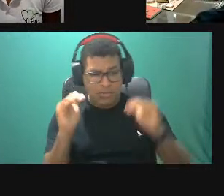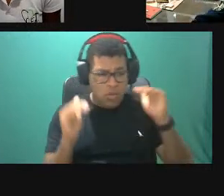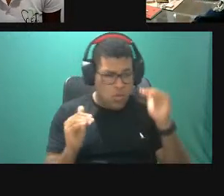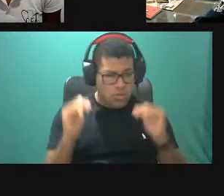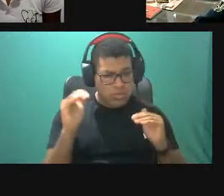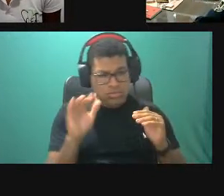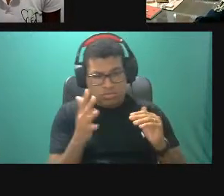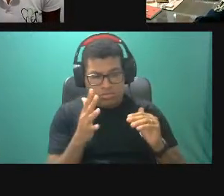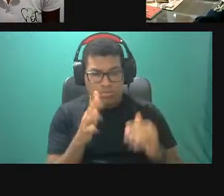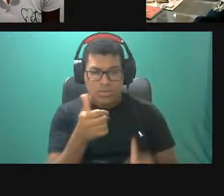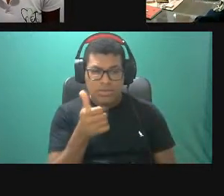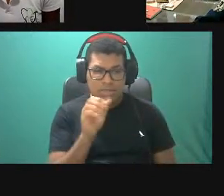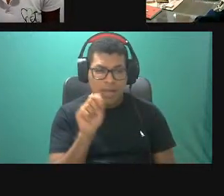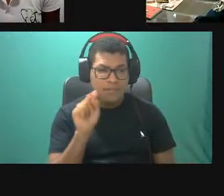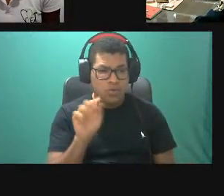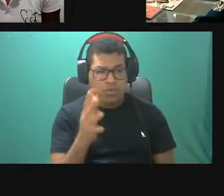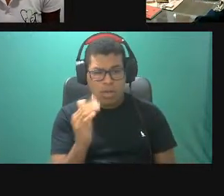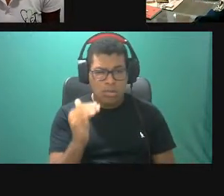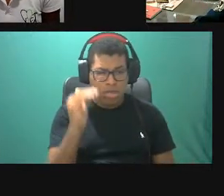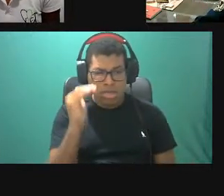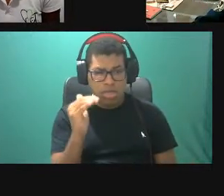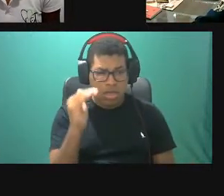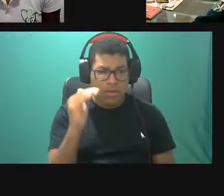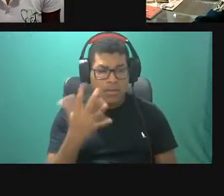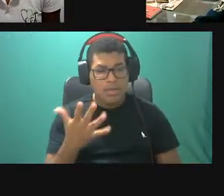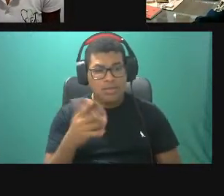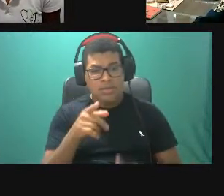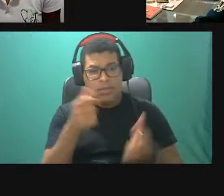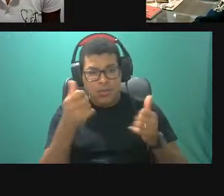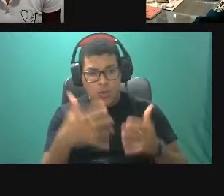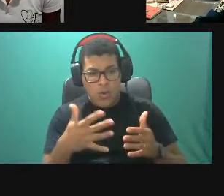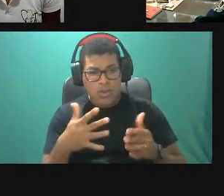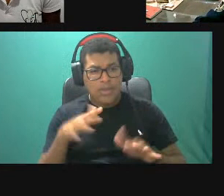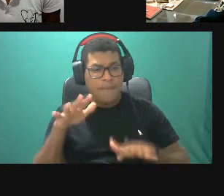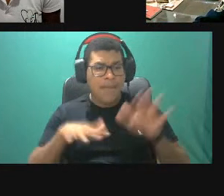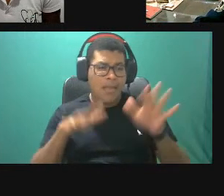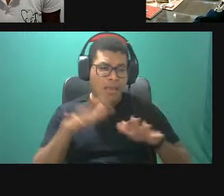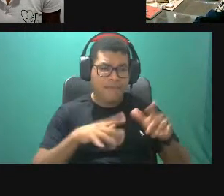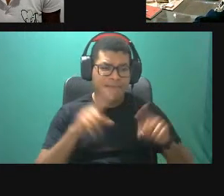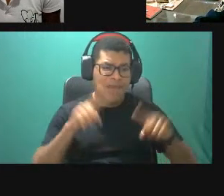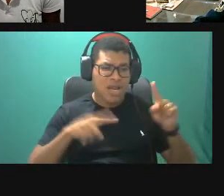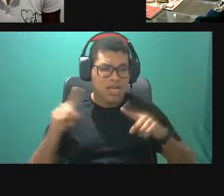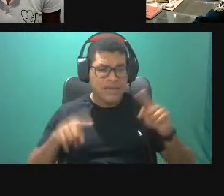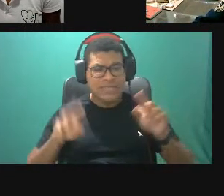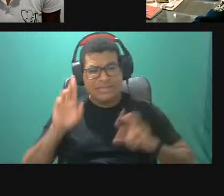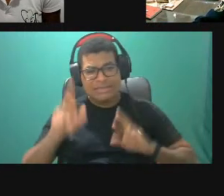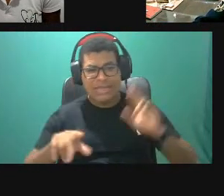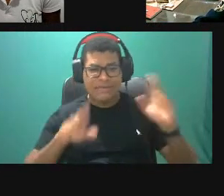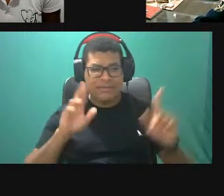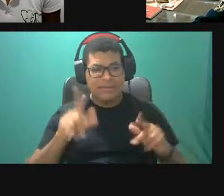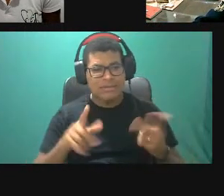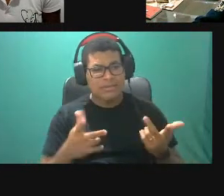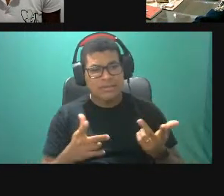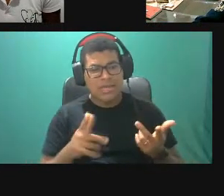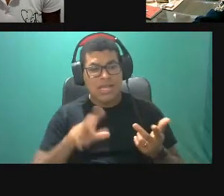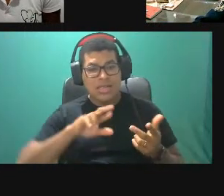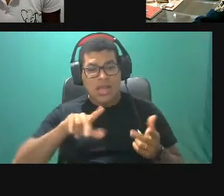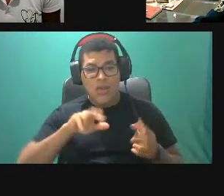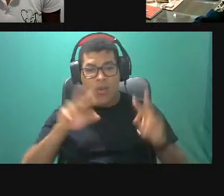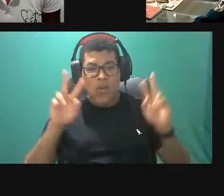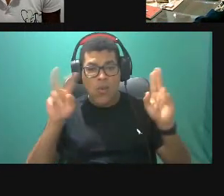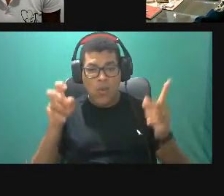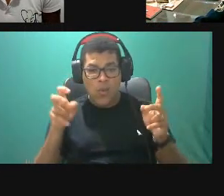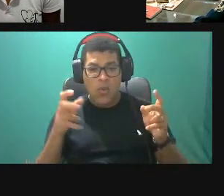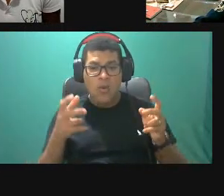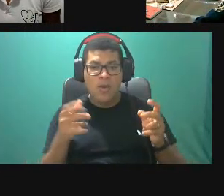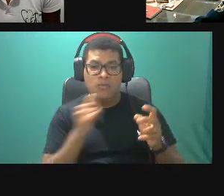nessa faixa dos 10 mil reais. Mas isso é muito, como o professor colocou, muito variável, muito diferente, e não vai ter uma questão de um